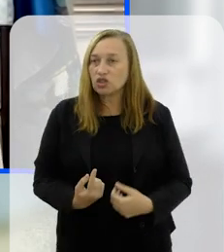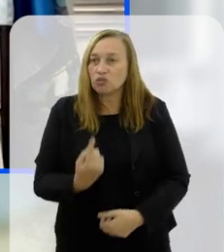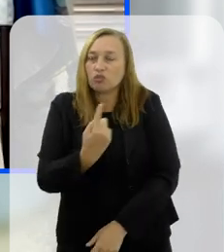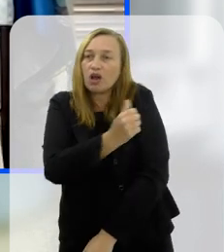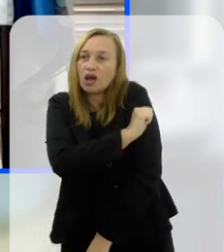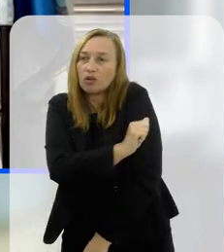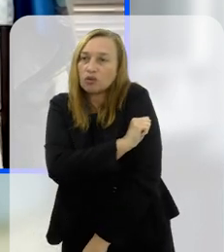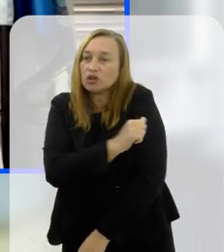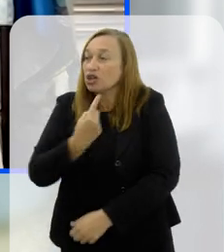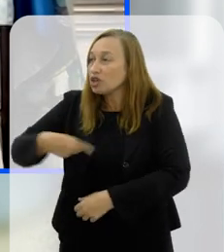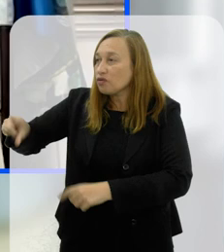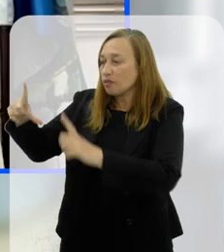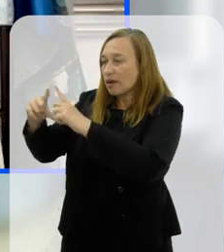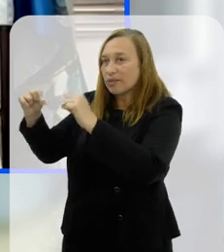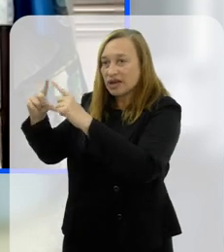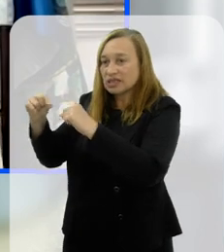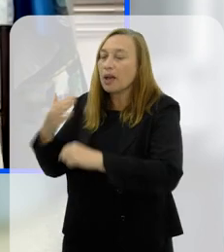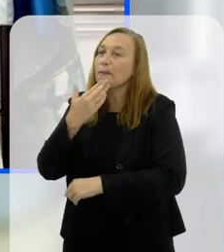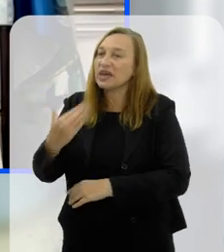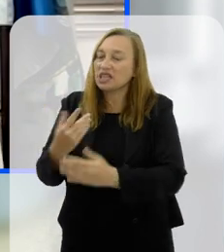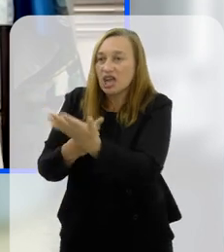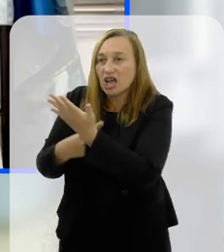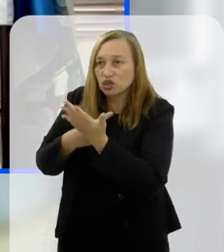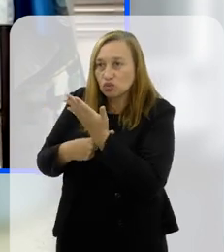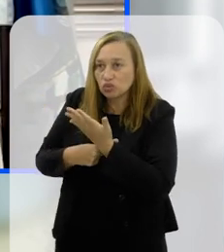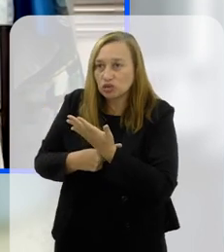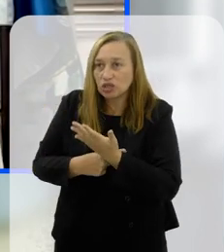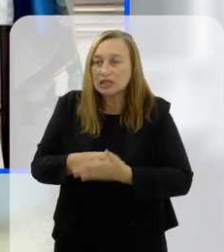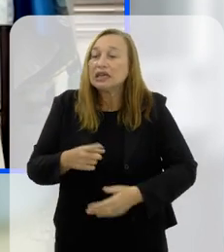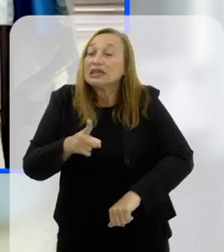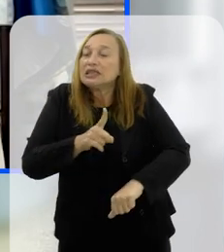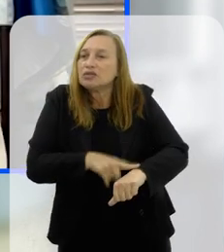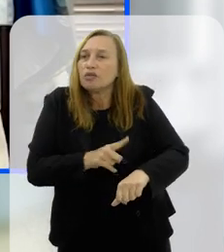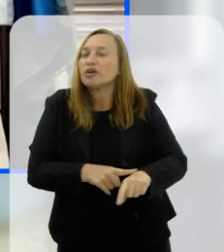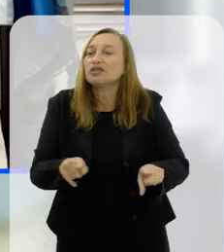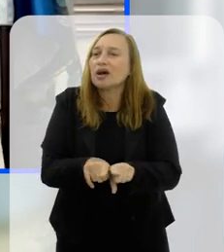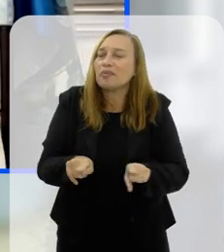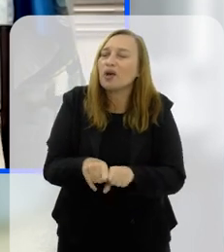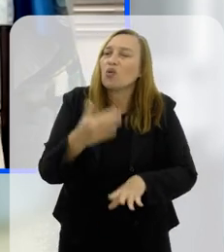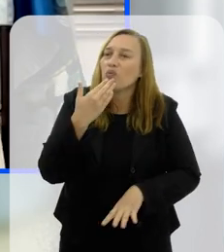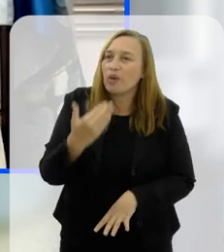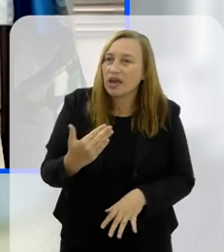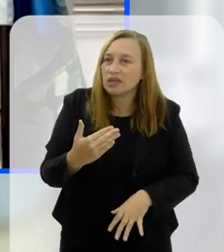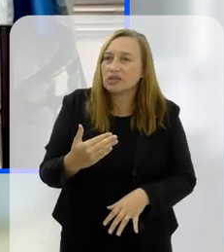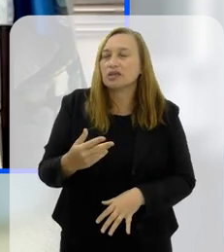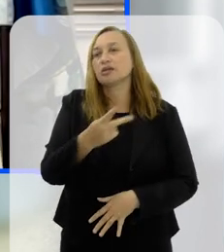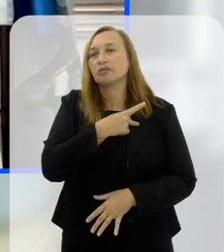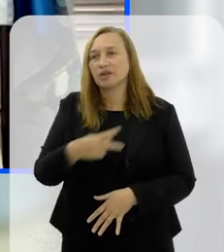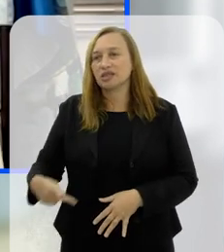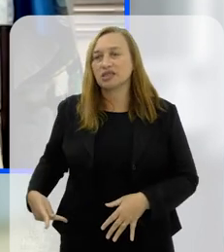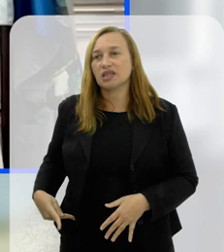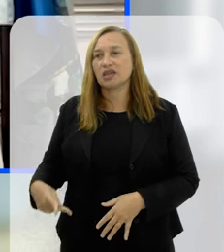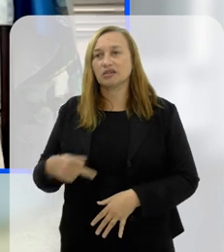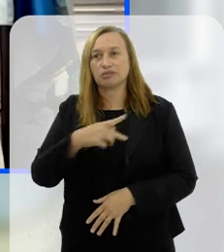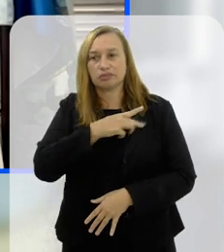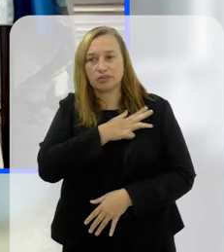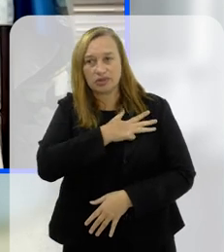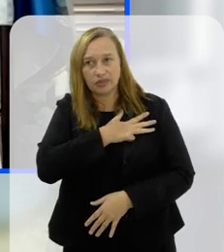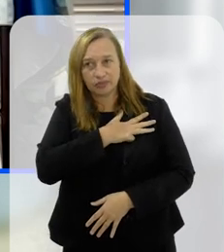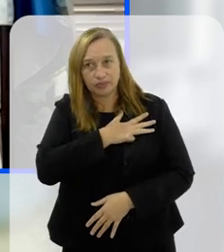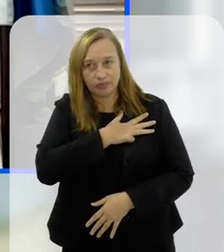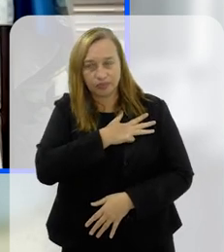coisa mais linda que ela foi até para Brasília para pedir ajuda lá e as coisas não andou e nesse momento também eu peço o nosso Presidente da